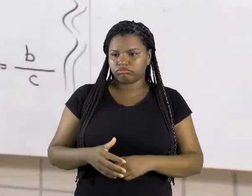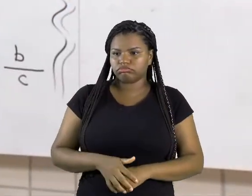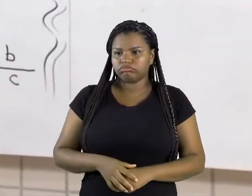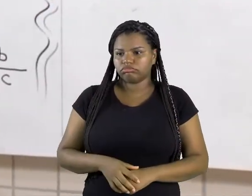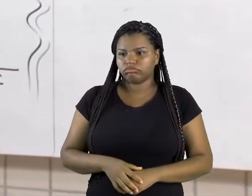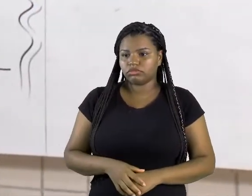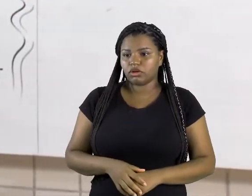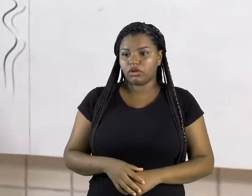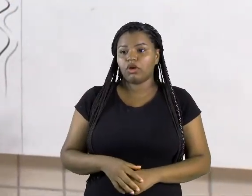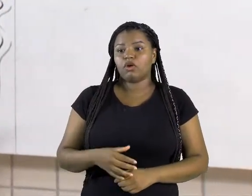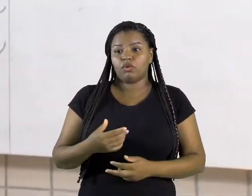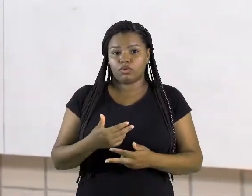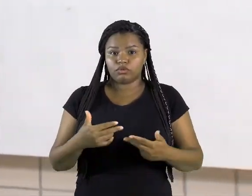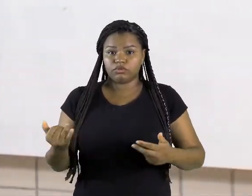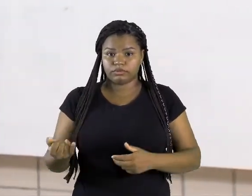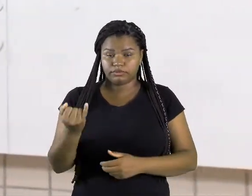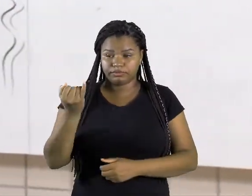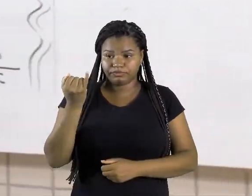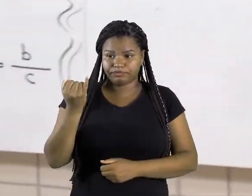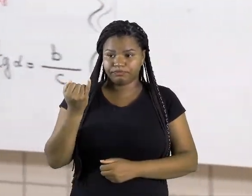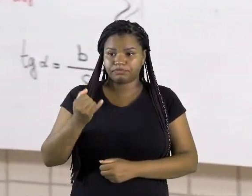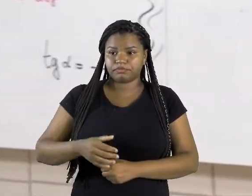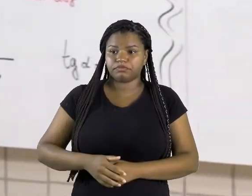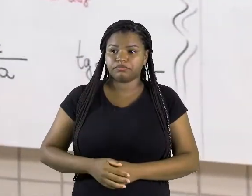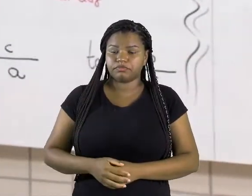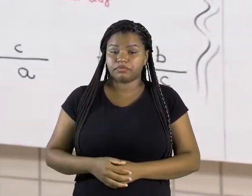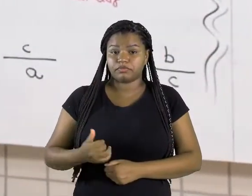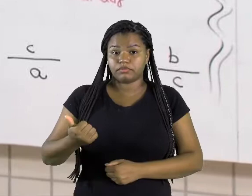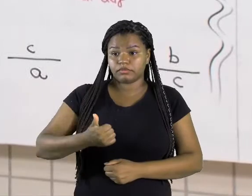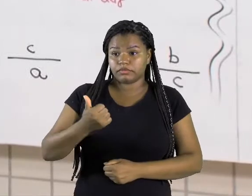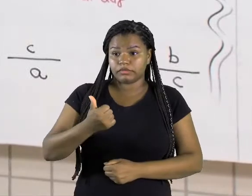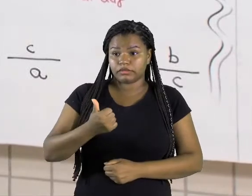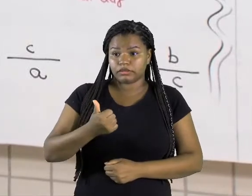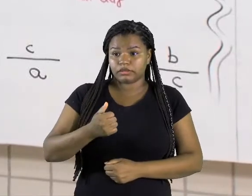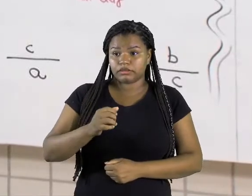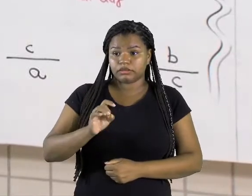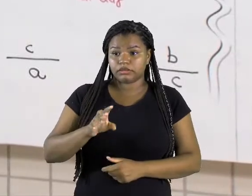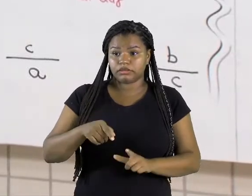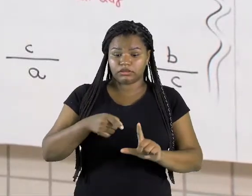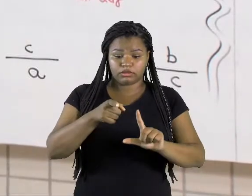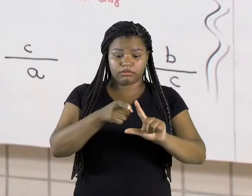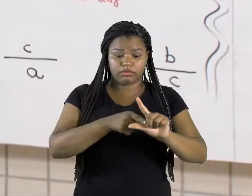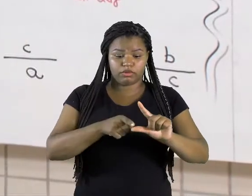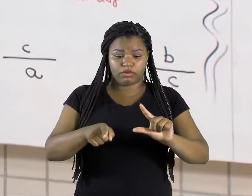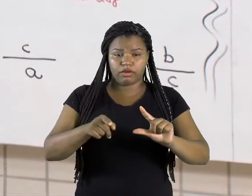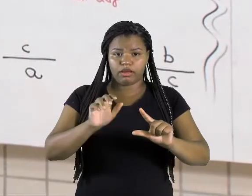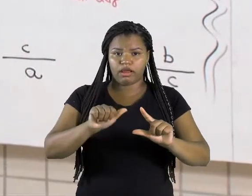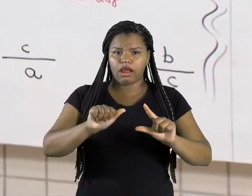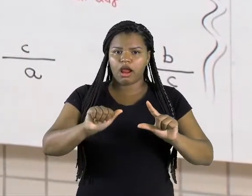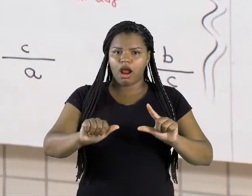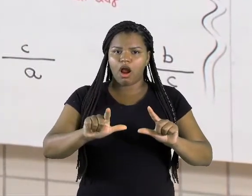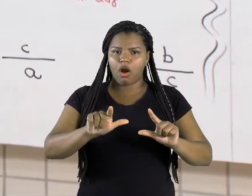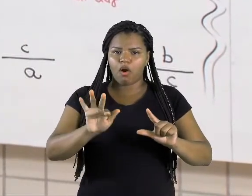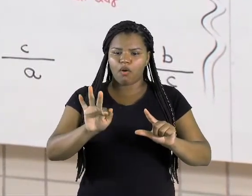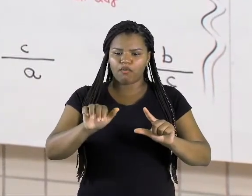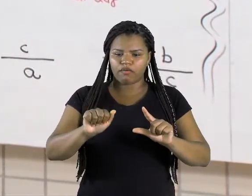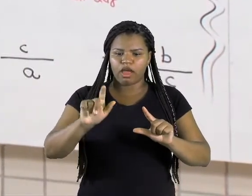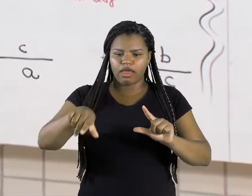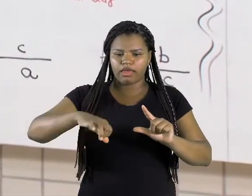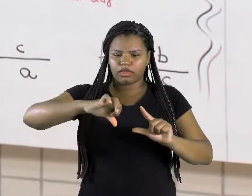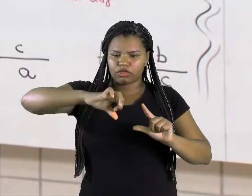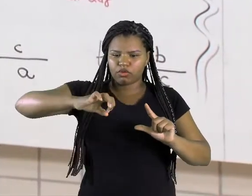considerações importantes. Primeira, se eu chamei esse ângulo de alfa e esse aqui eu sei que são 90